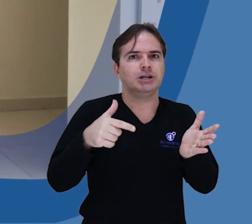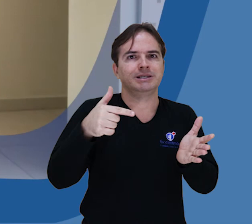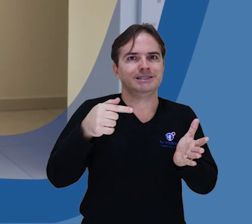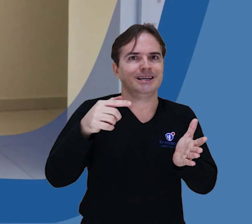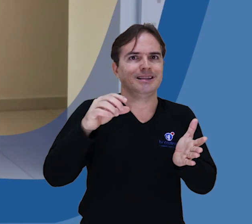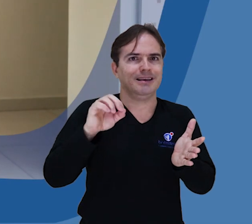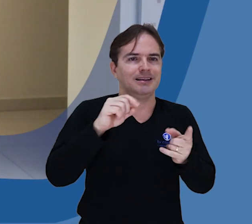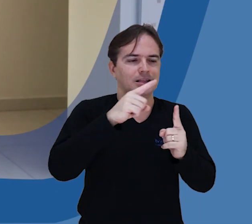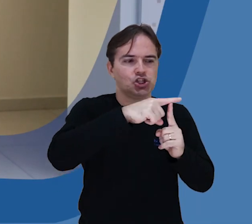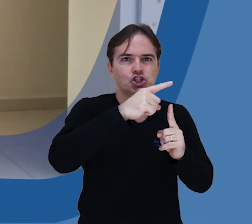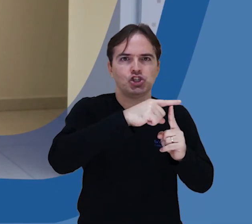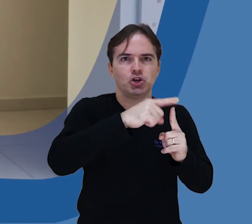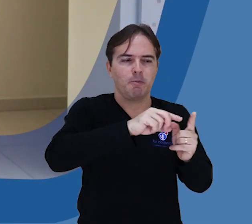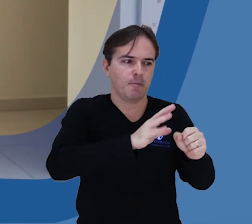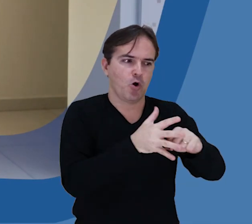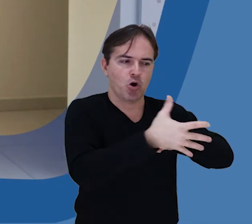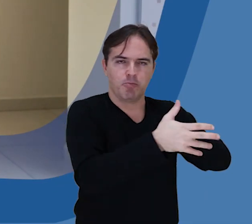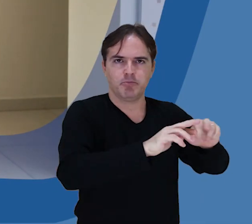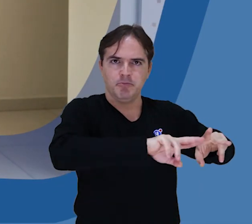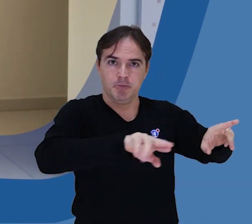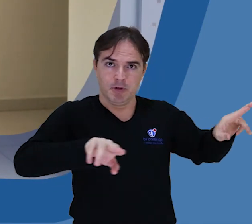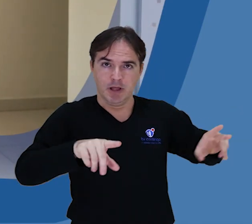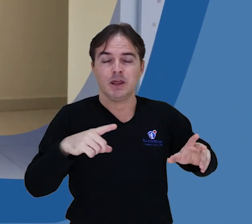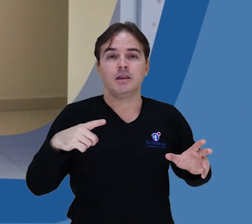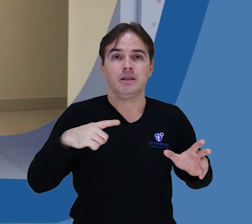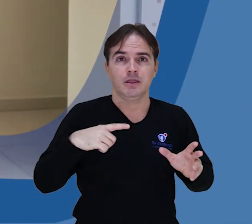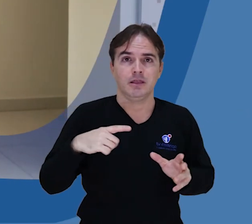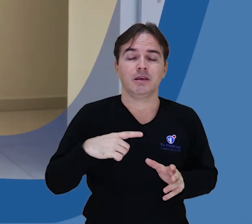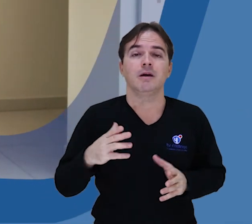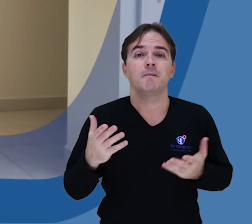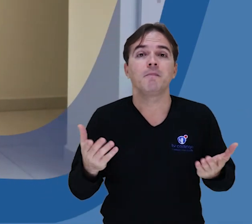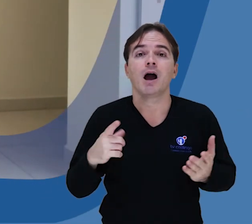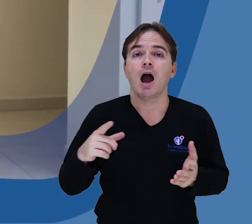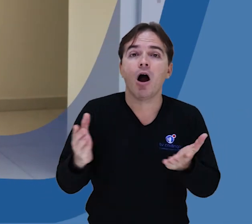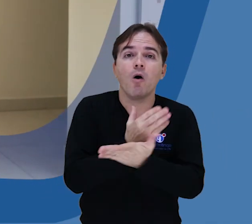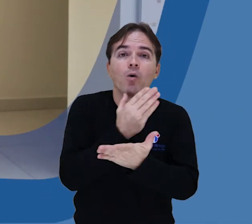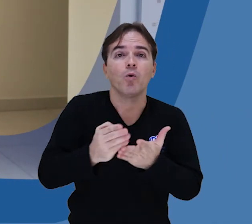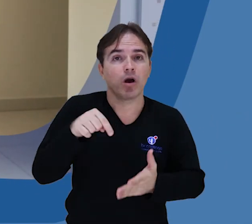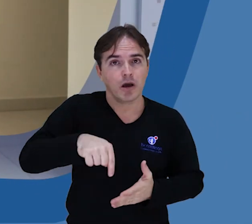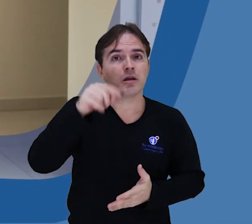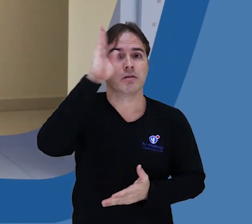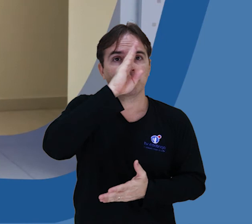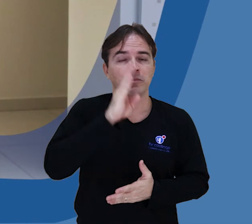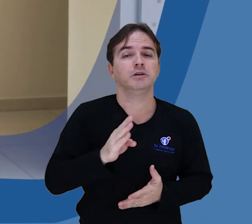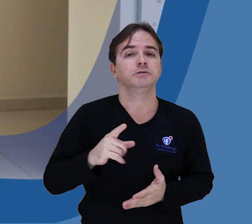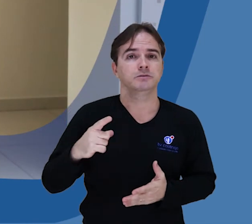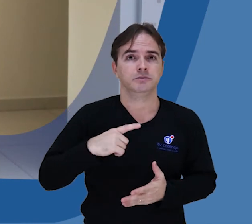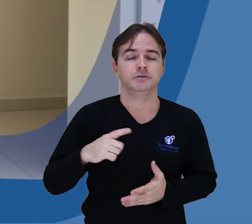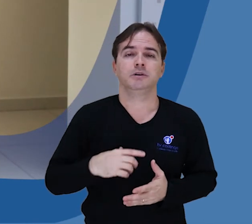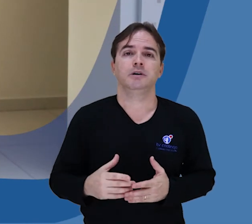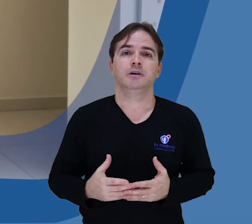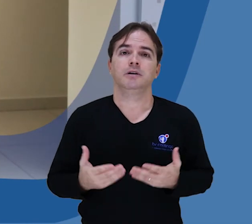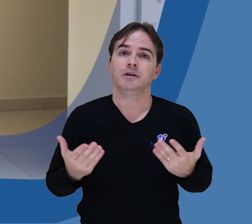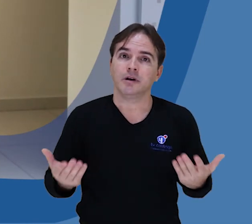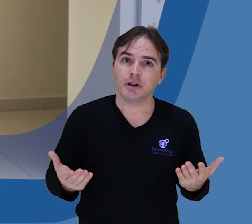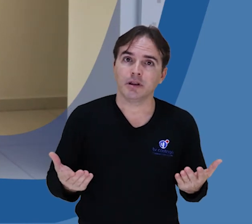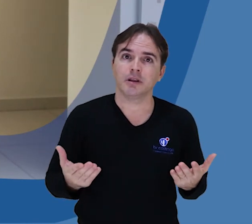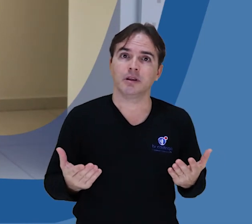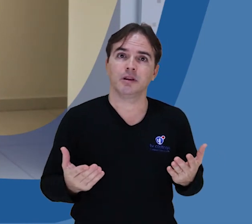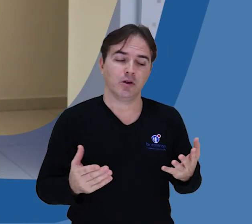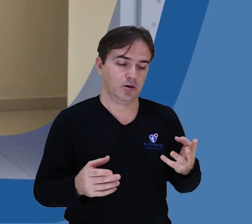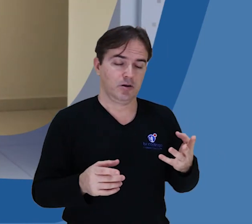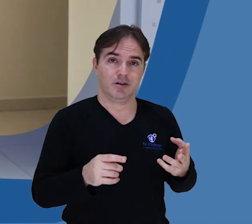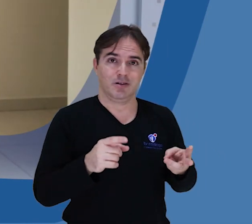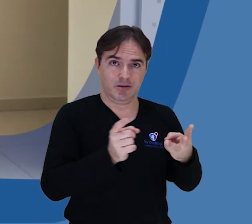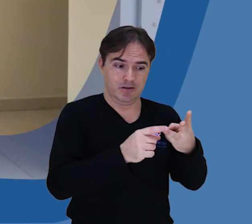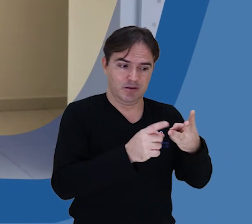para COVID-19, inclusive de empresas brasileiras, né? Bom, pessoal, então os testes rápidos em breve